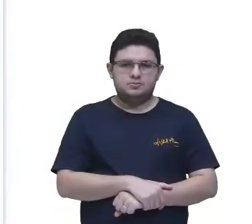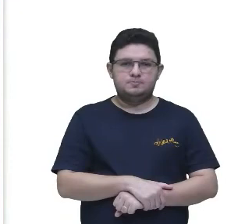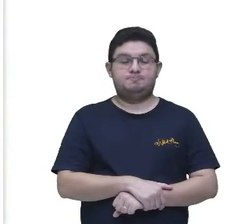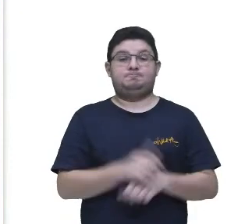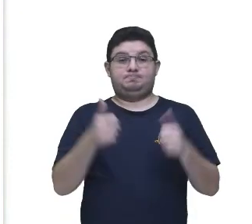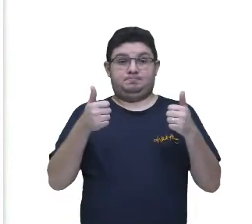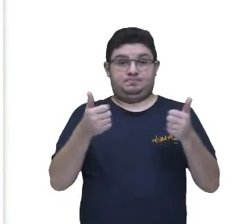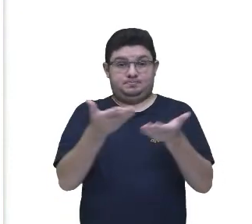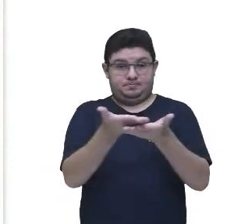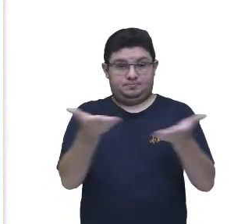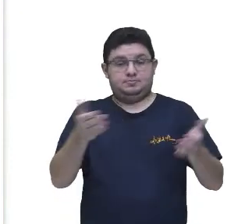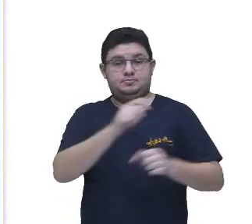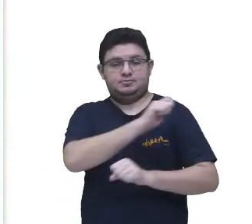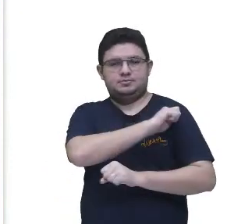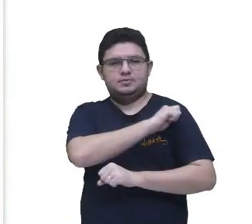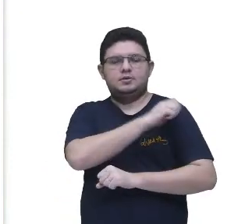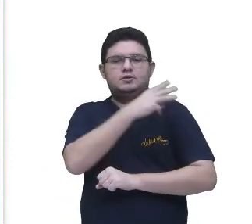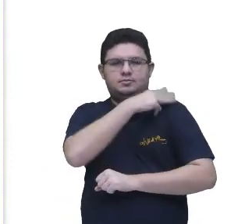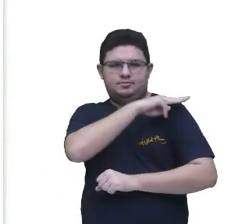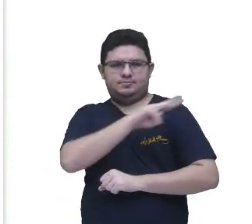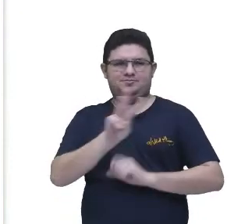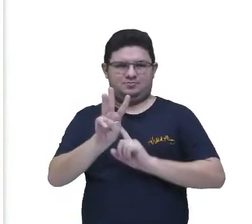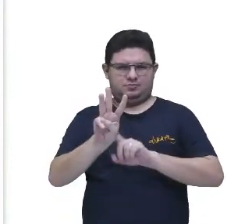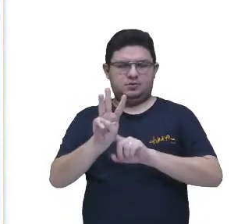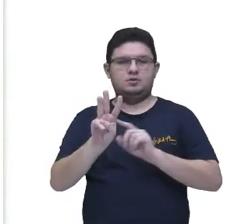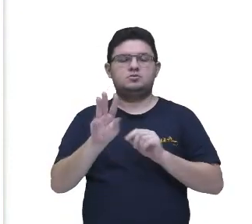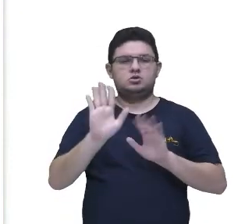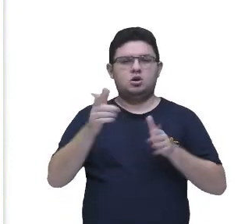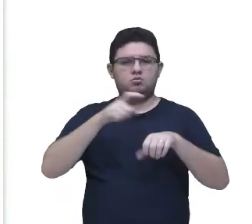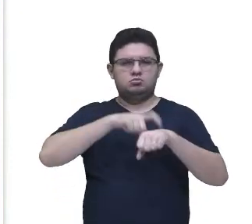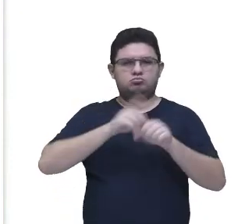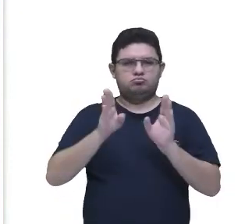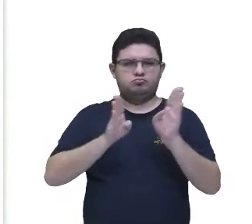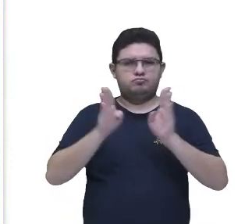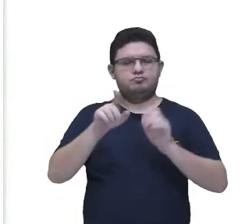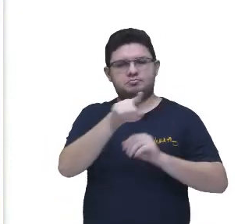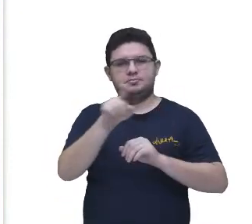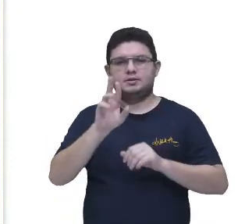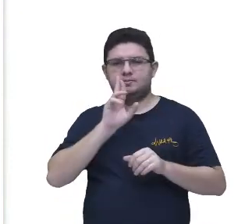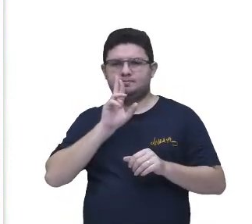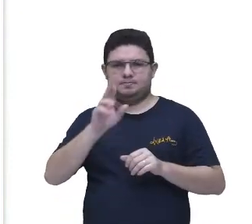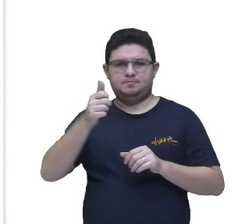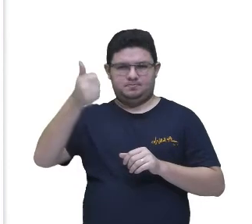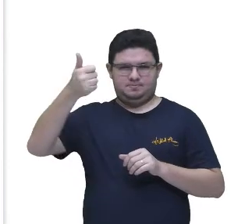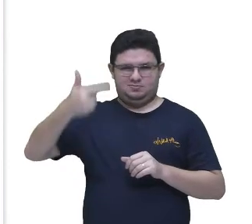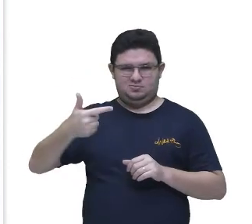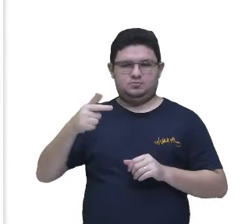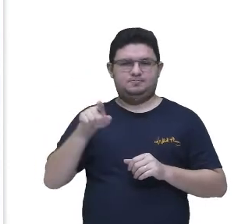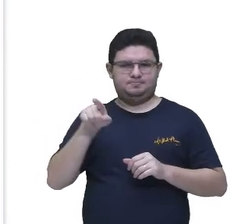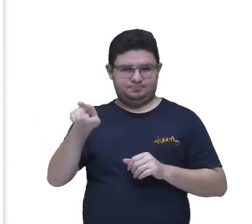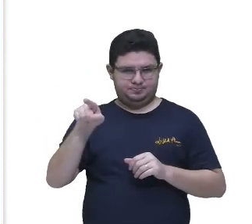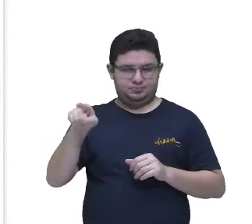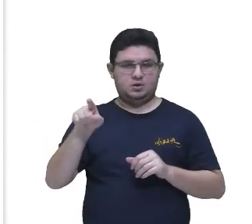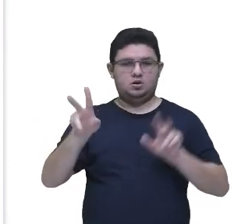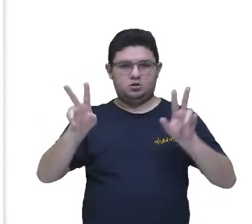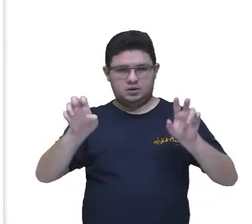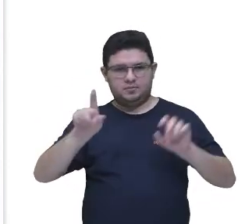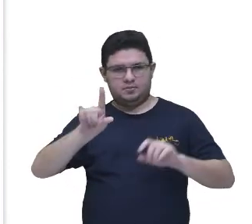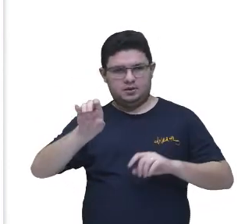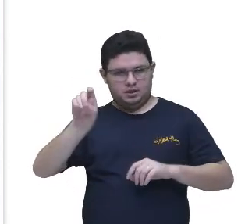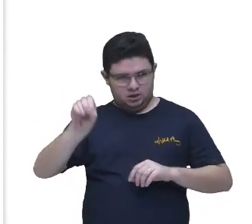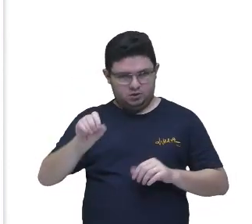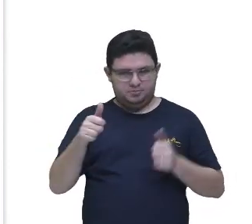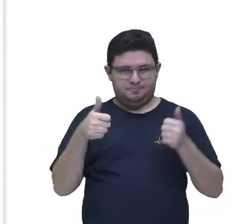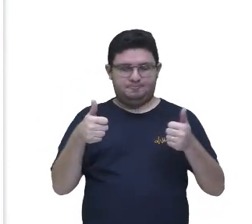alunos do terceiro ano, vocês tiveram aí um tempo para produzir as respostas para as duas questõezinhas que ficou para vocês sobre o lixo, né? Então,